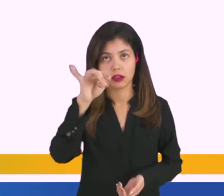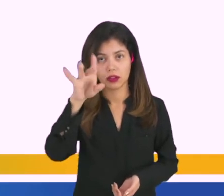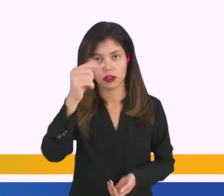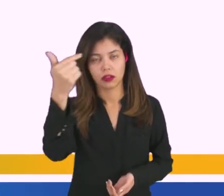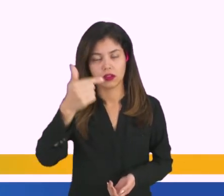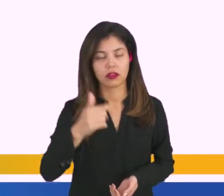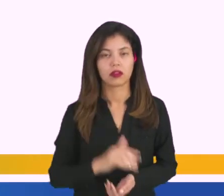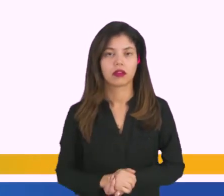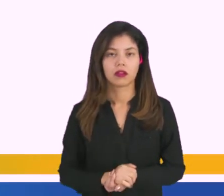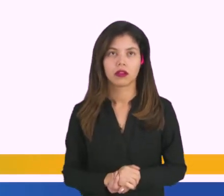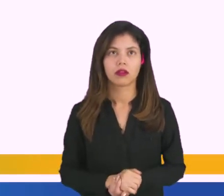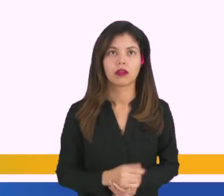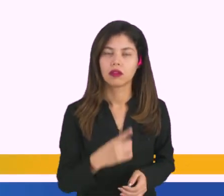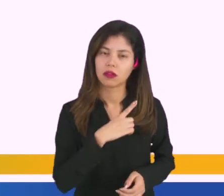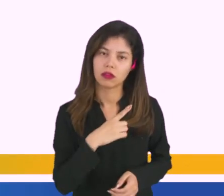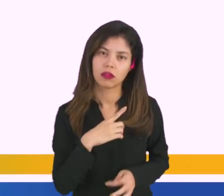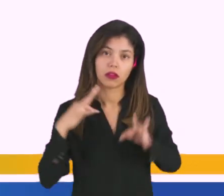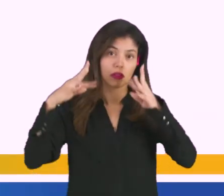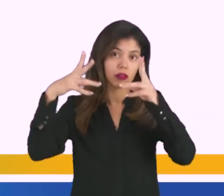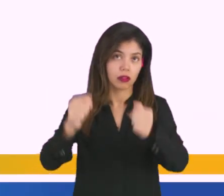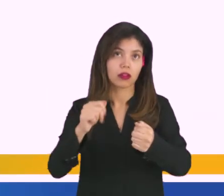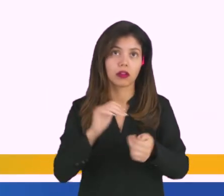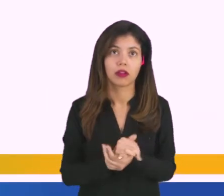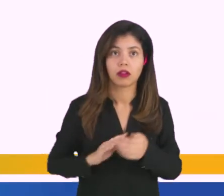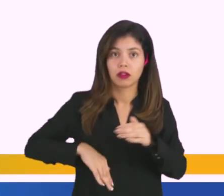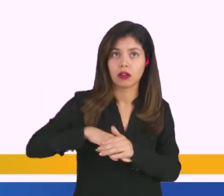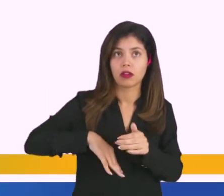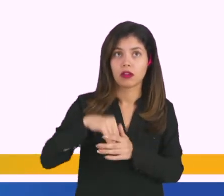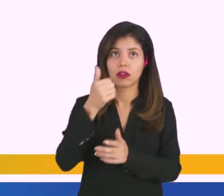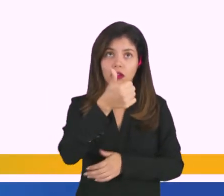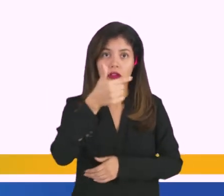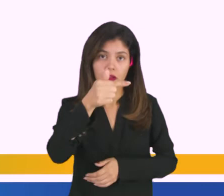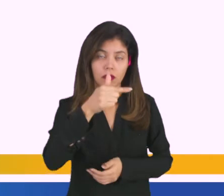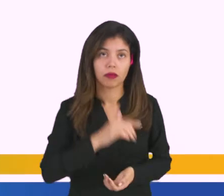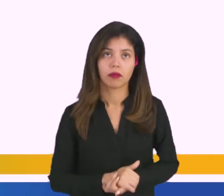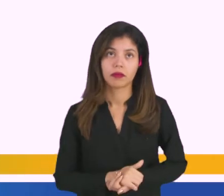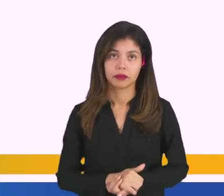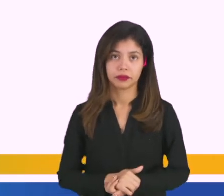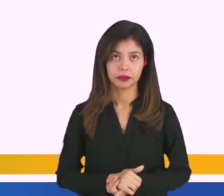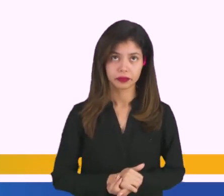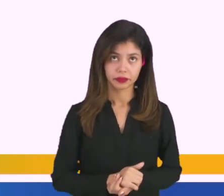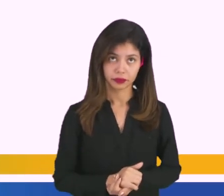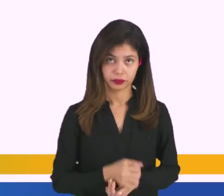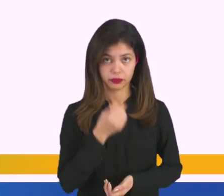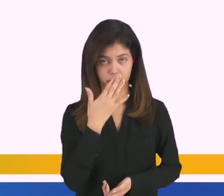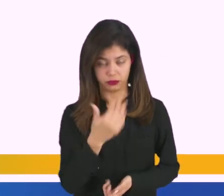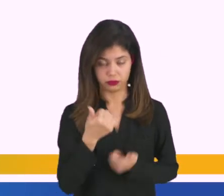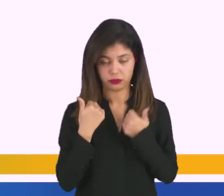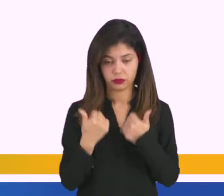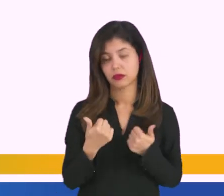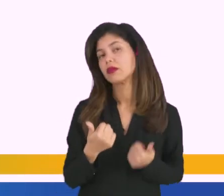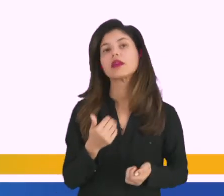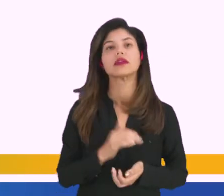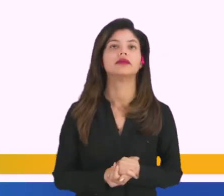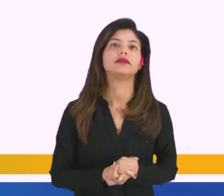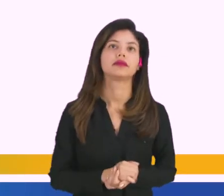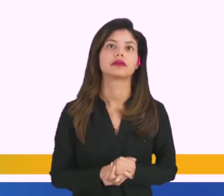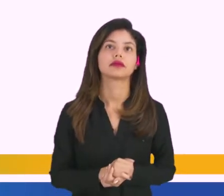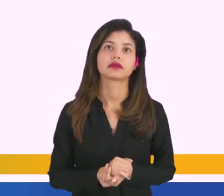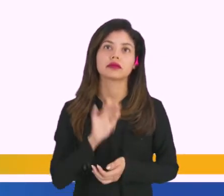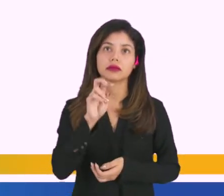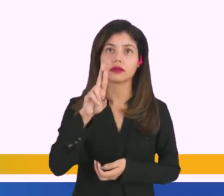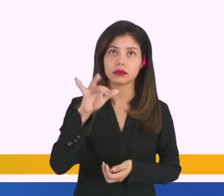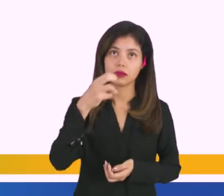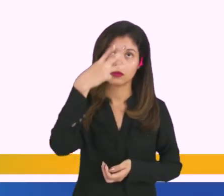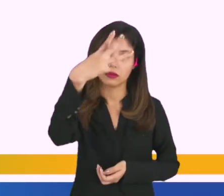cinco Ronaldo dois então nós temos um total de gols a = 17 né Muito bem então se